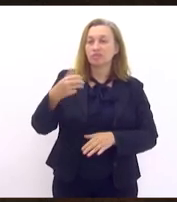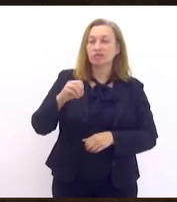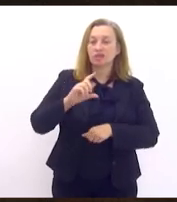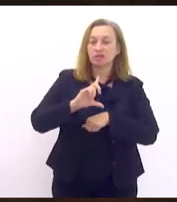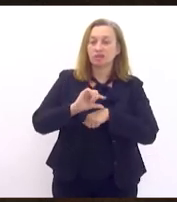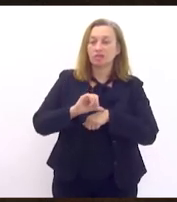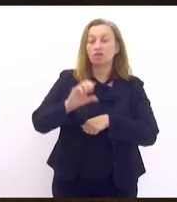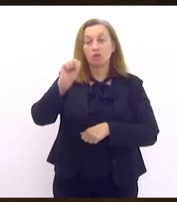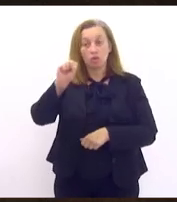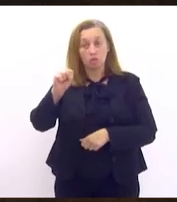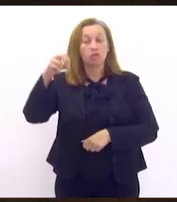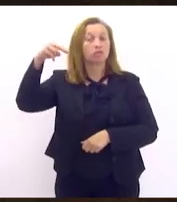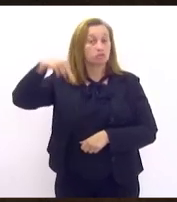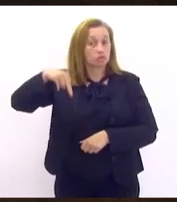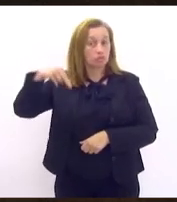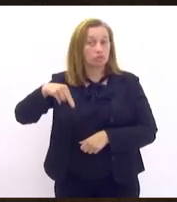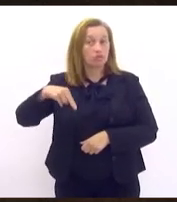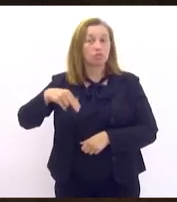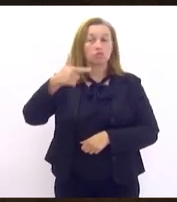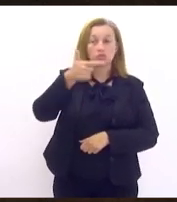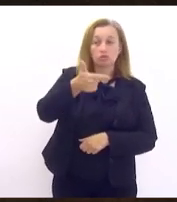8 de novembro de 23